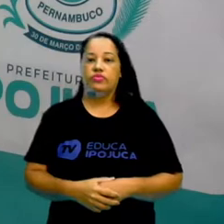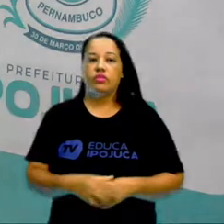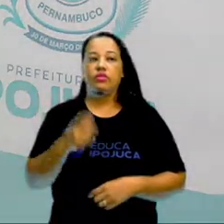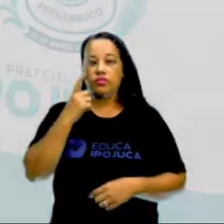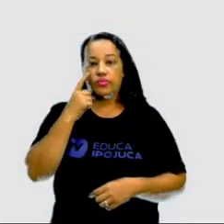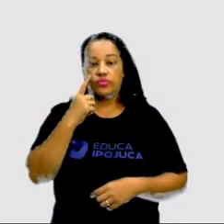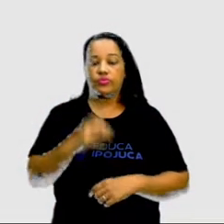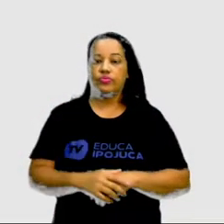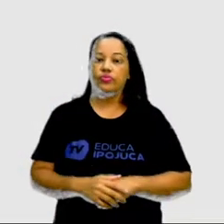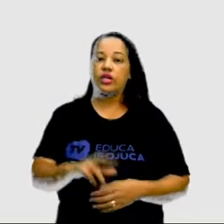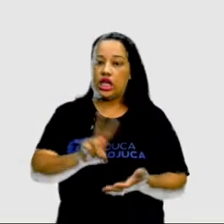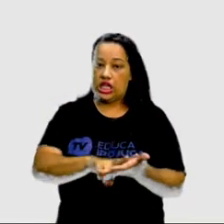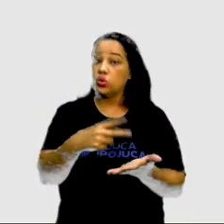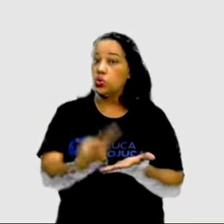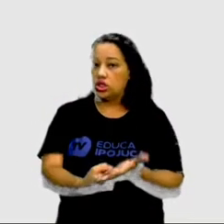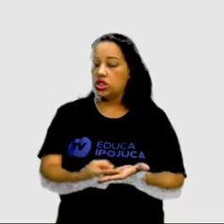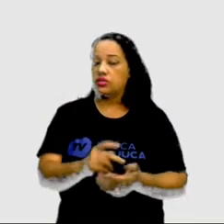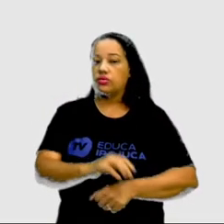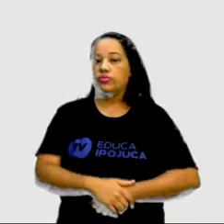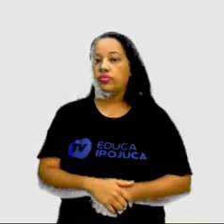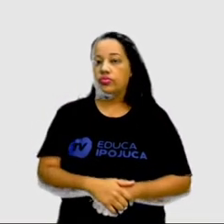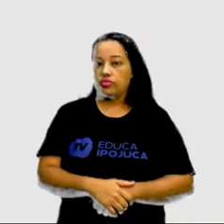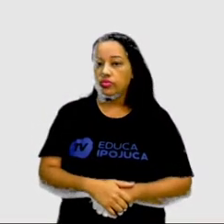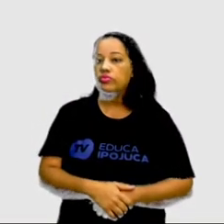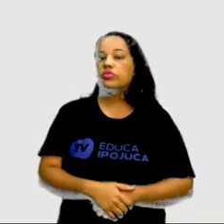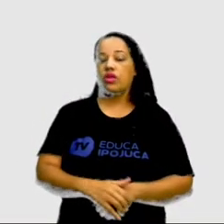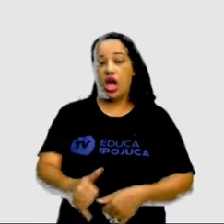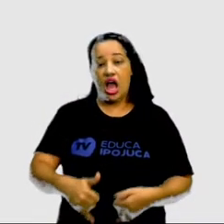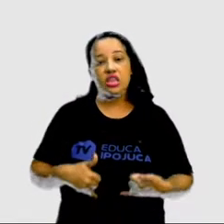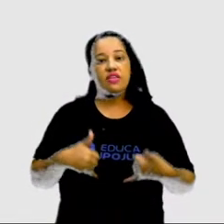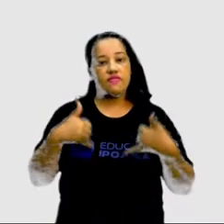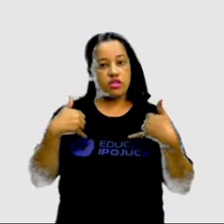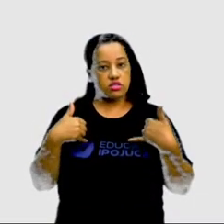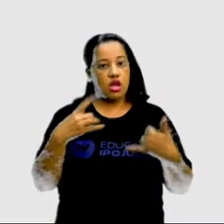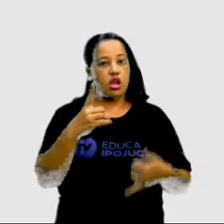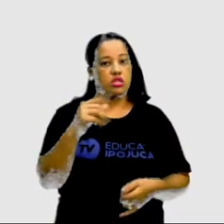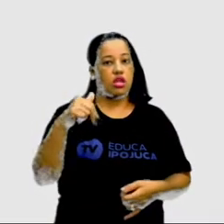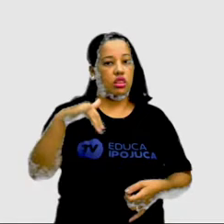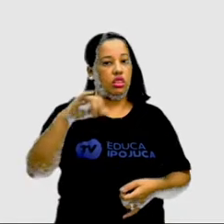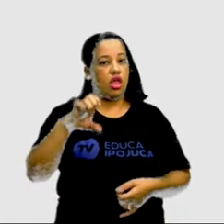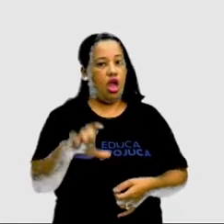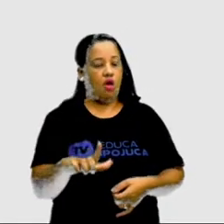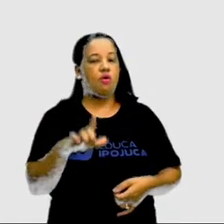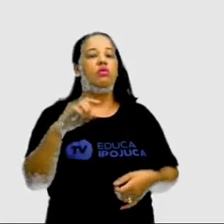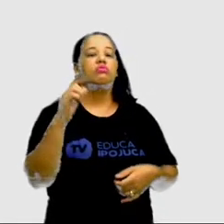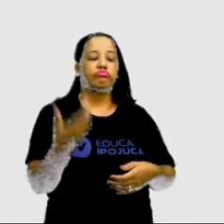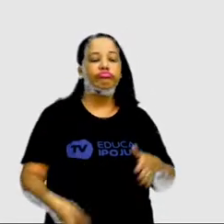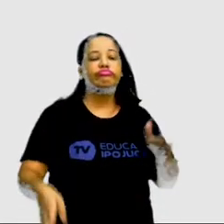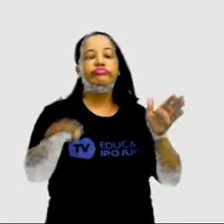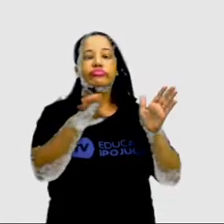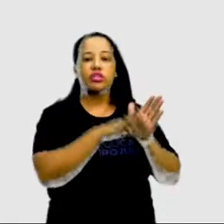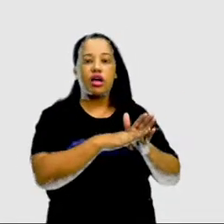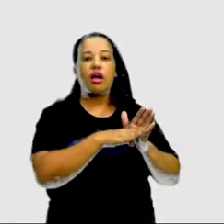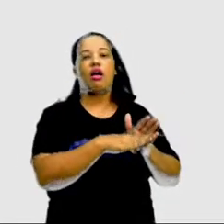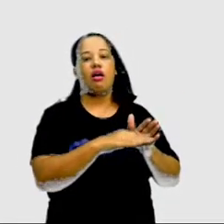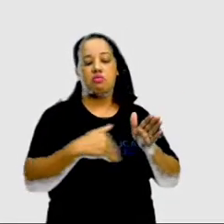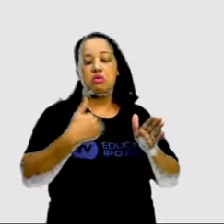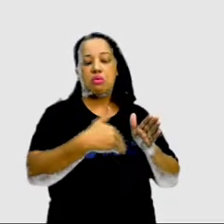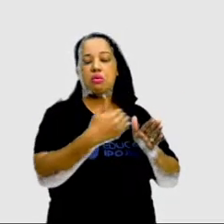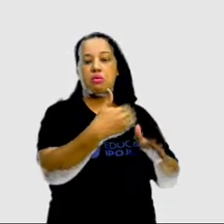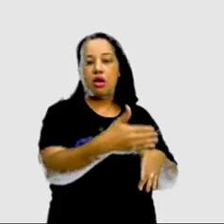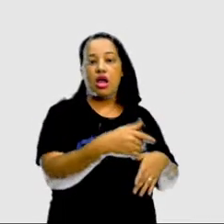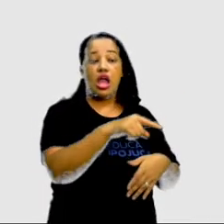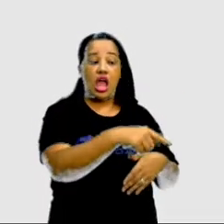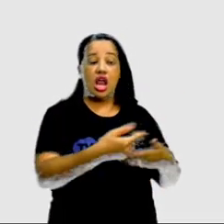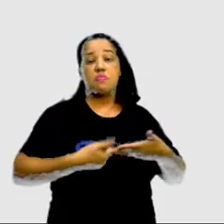Bora lá! Traduzindo agora. O aniversário do Daniel está chegando. Está sim, ele me